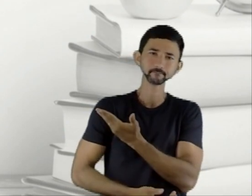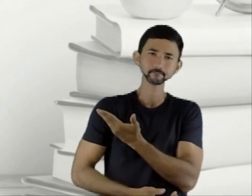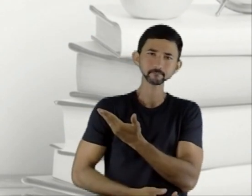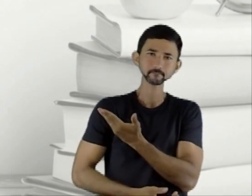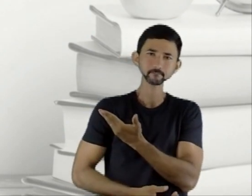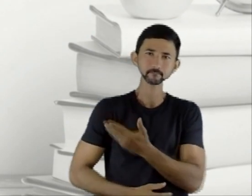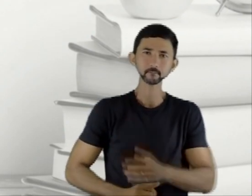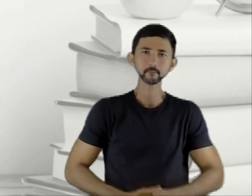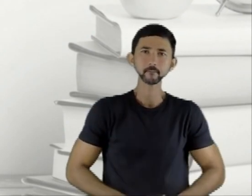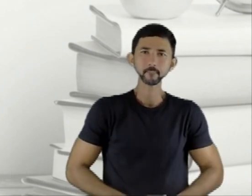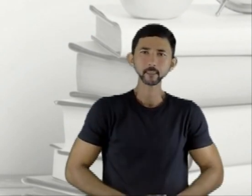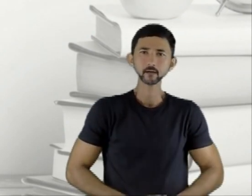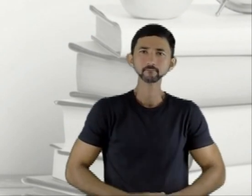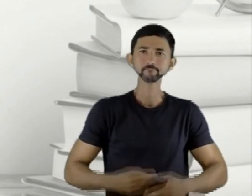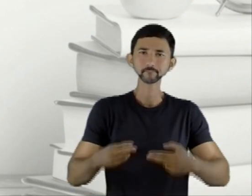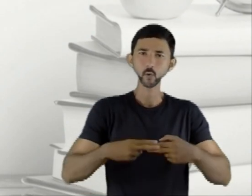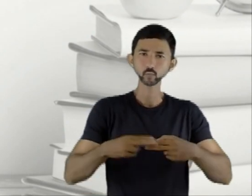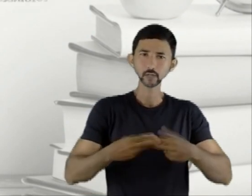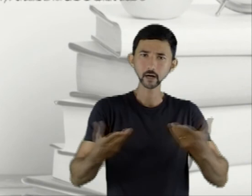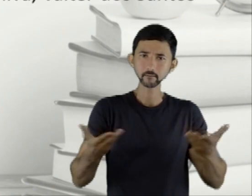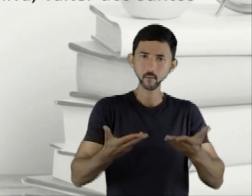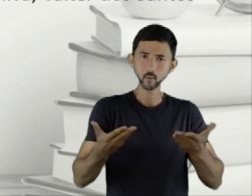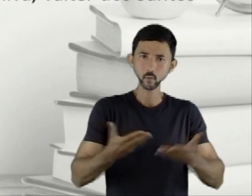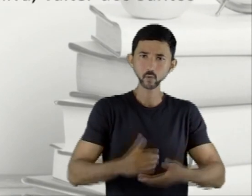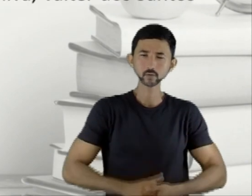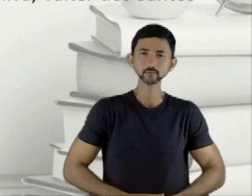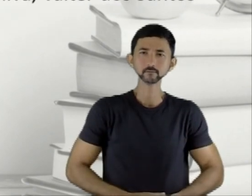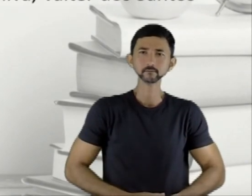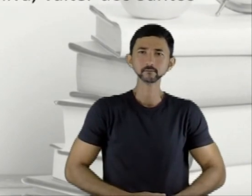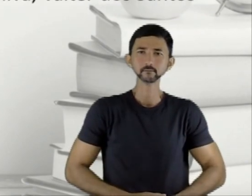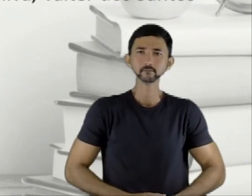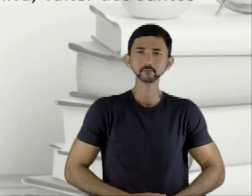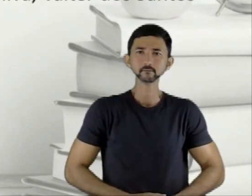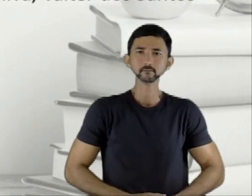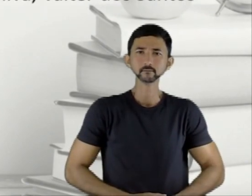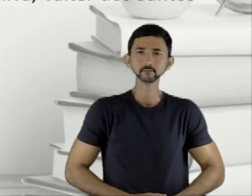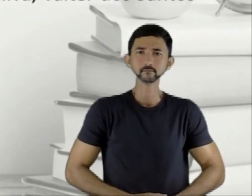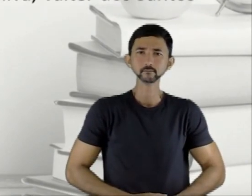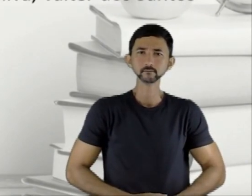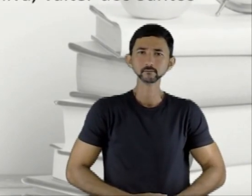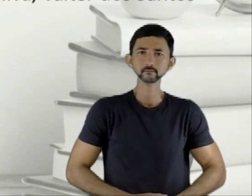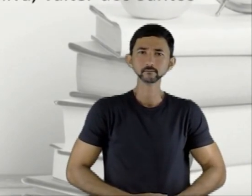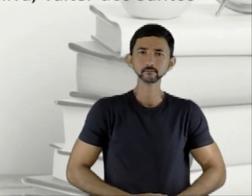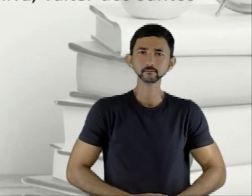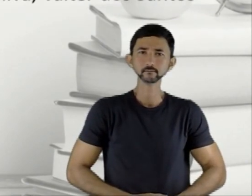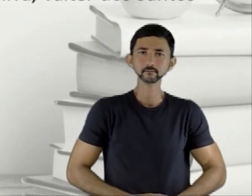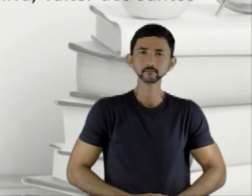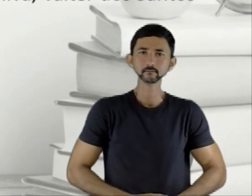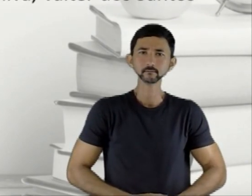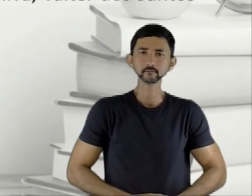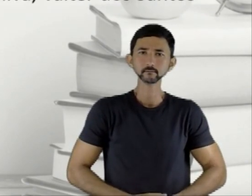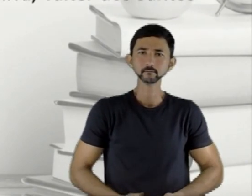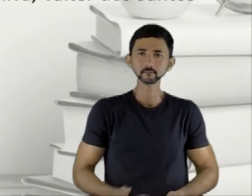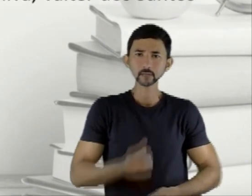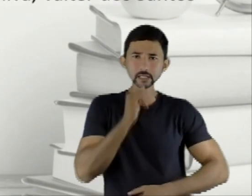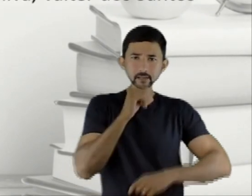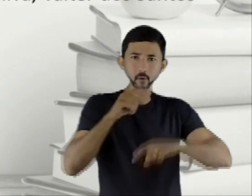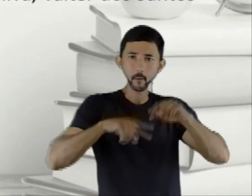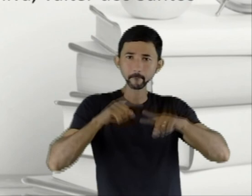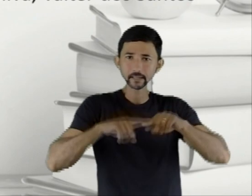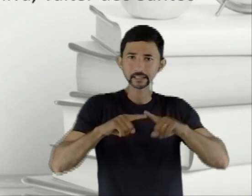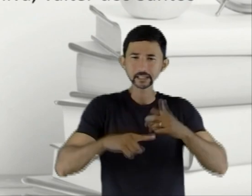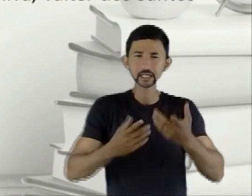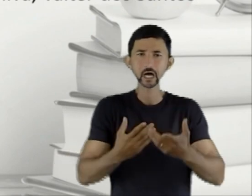Com que a gente tem usado até o presente momento. A gente não pode deixar de citar, claro, que é um material